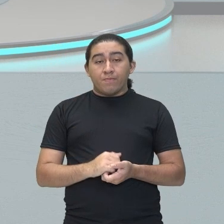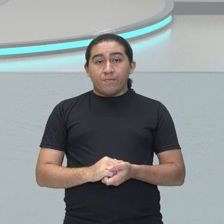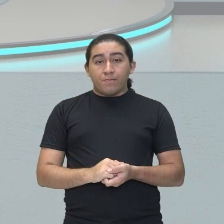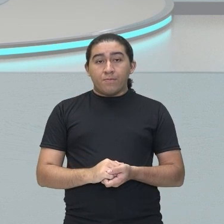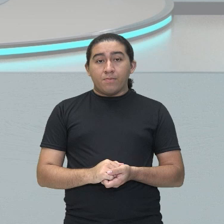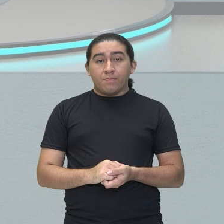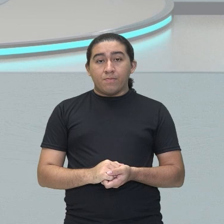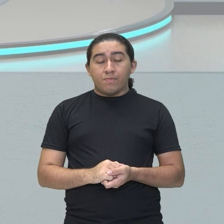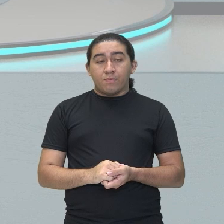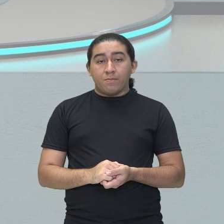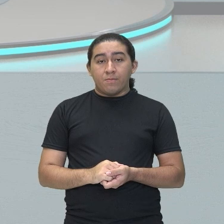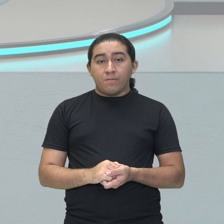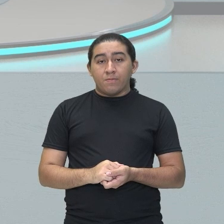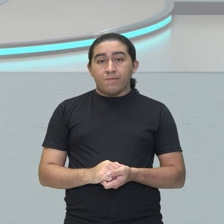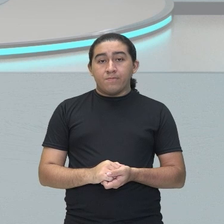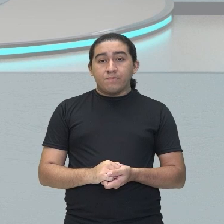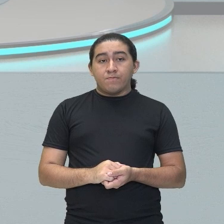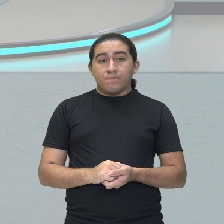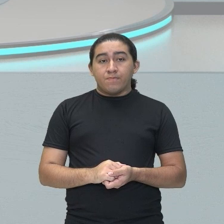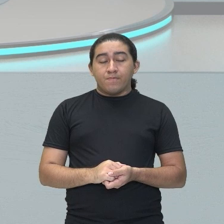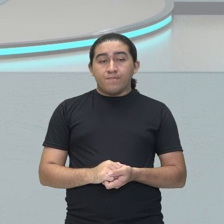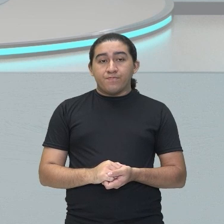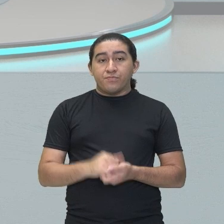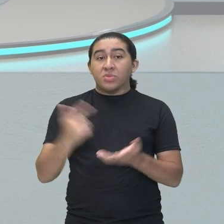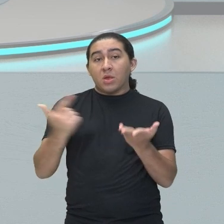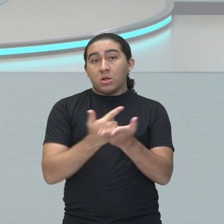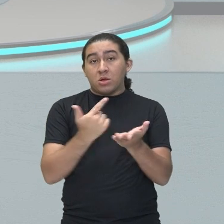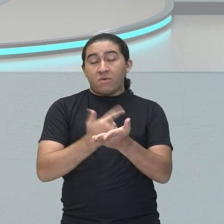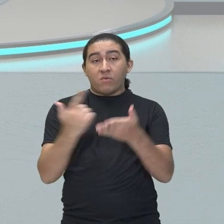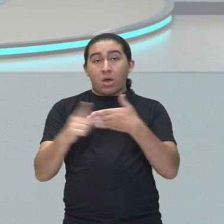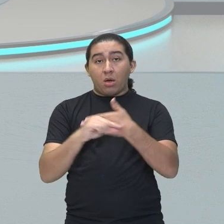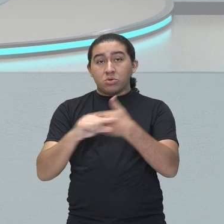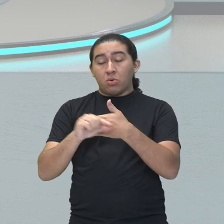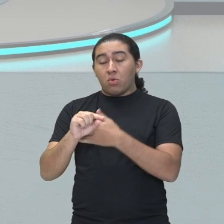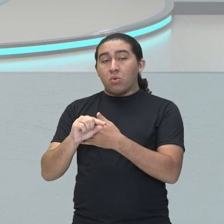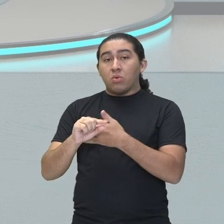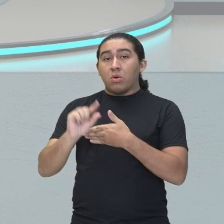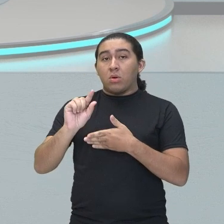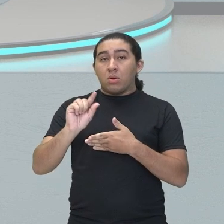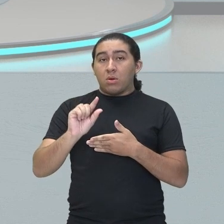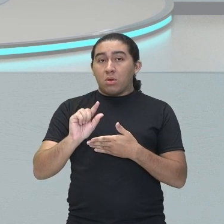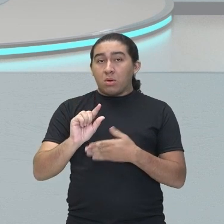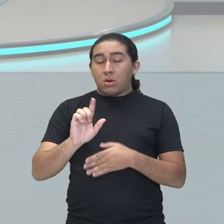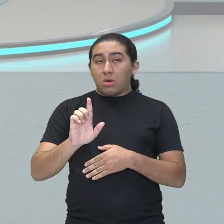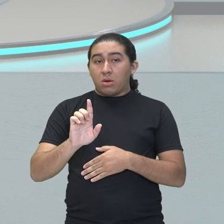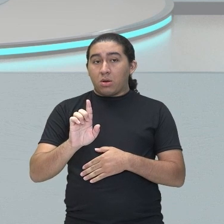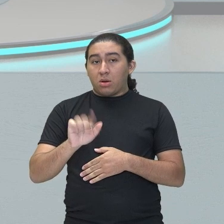Saudade e Quitúrbia. São obras de Vasco da Gama.